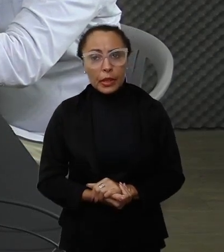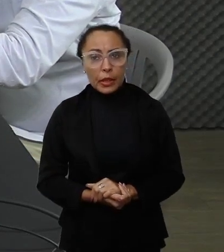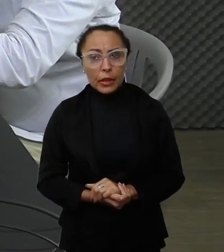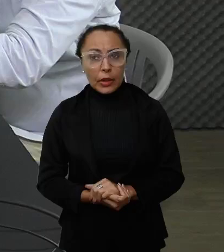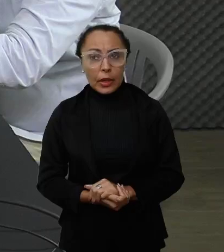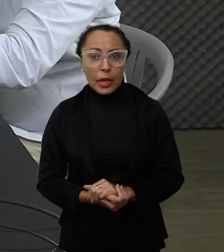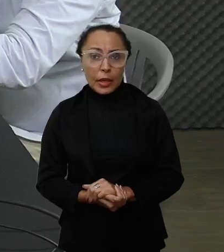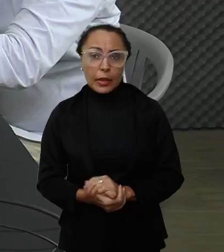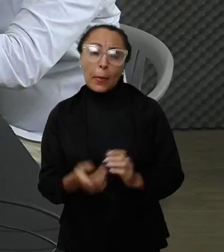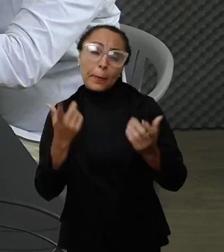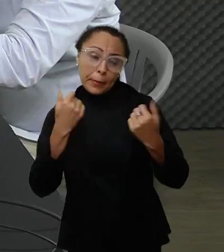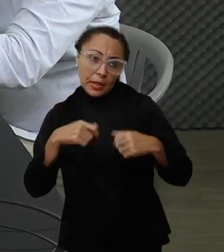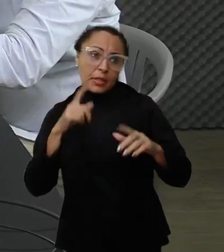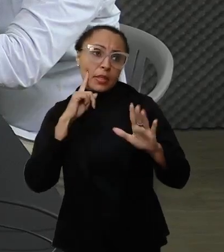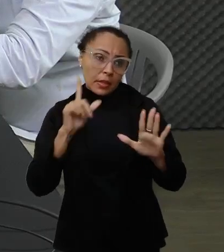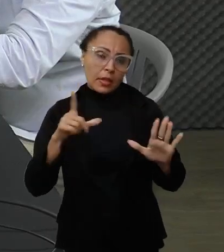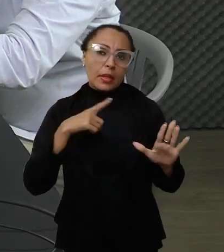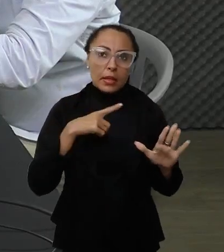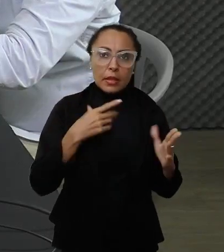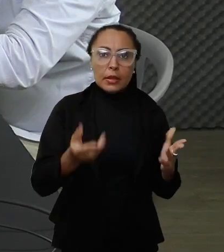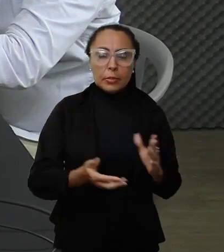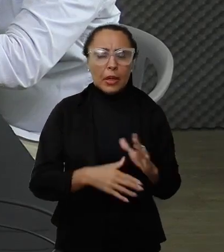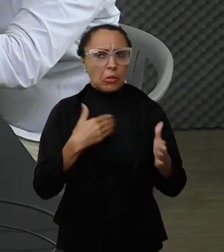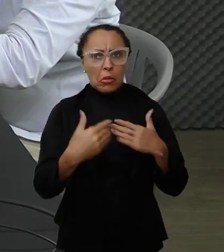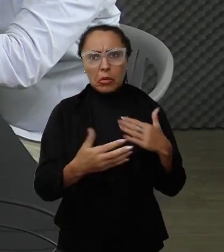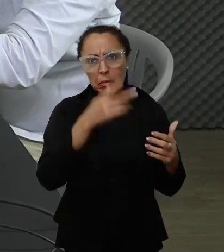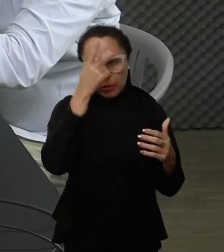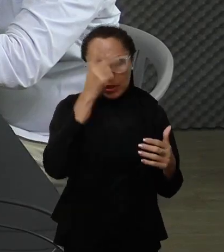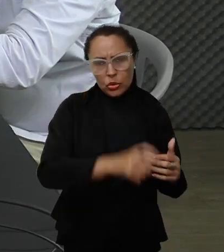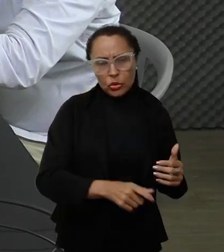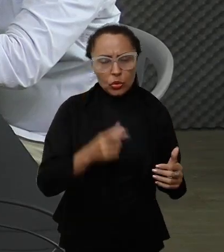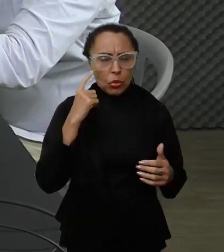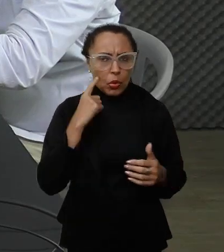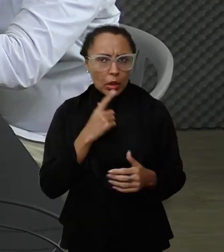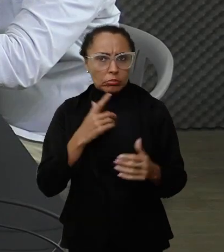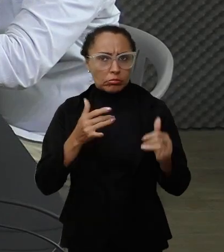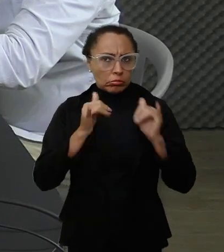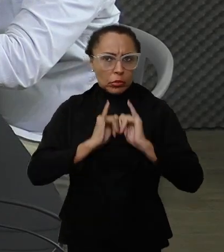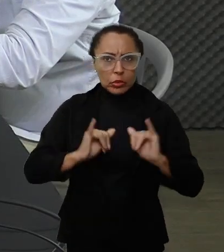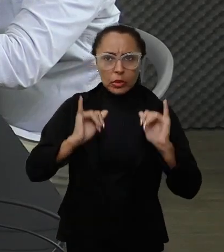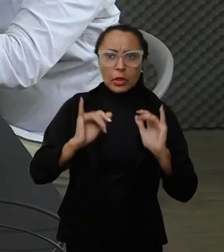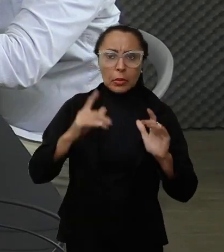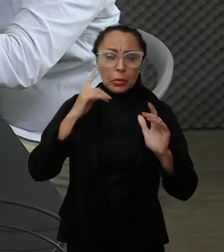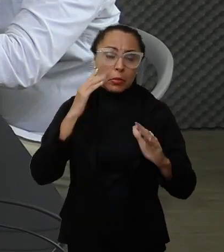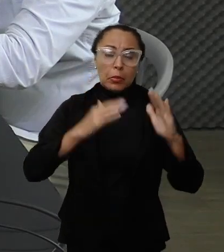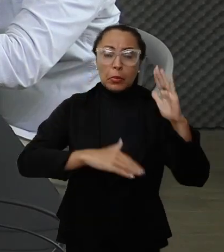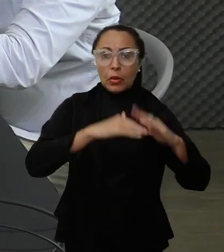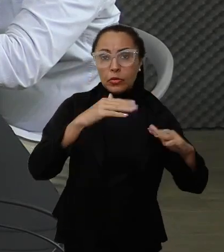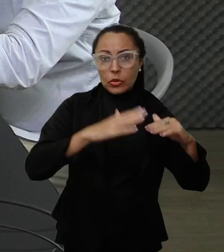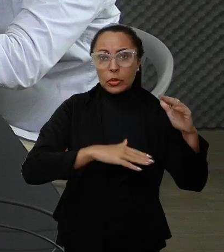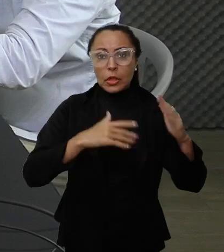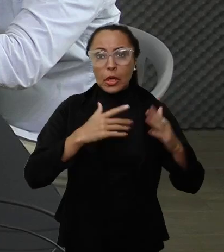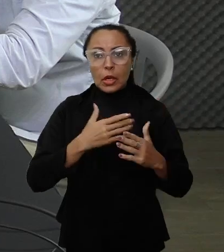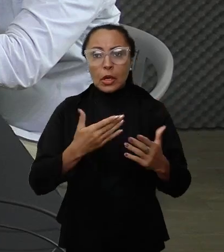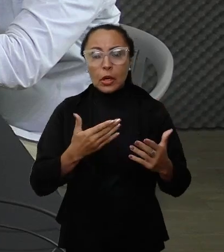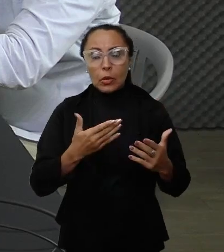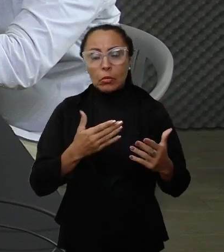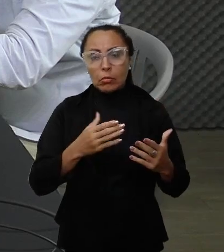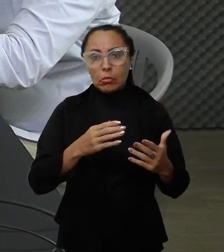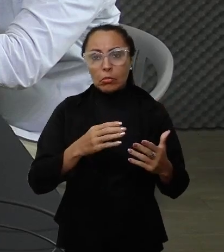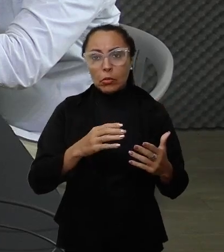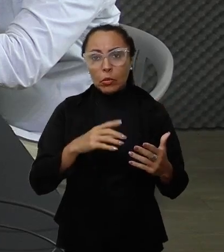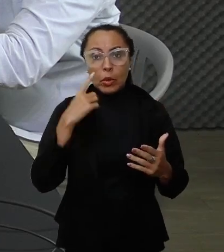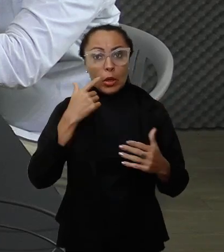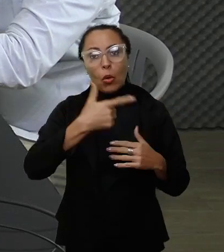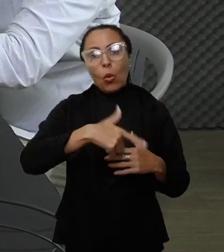então, Qualquer pessoa que tem uma rede social está produzindo para seu produzir conteúdo. conteúdo. Se é profissional, um produtor de conteúdo profissional é uma